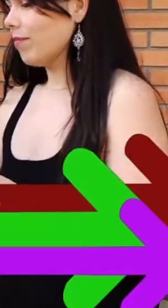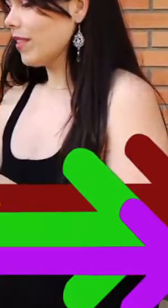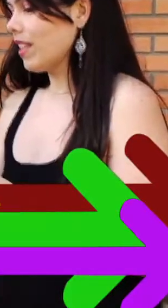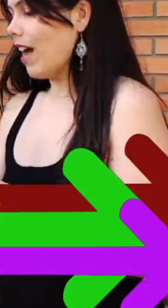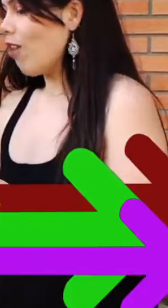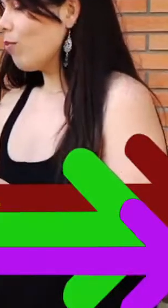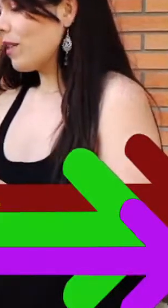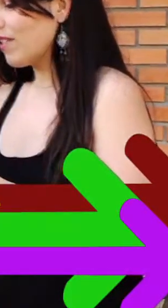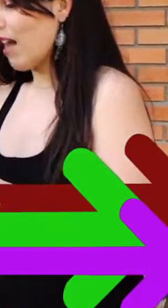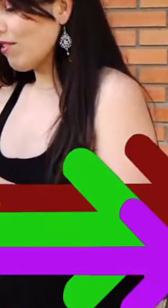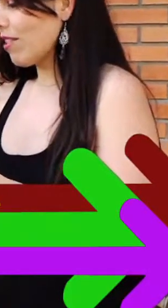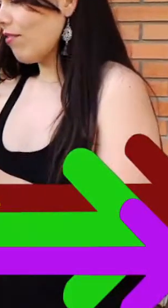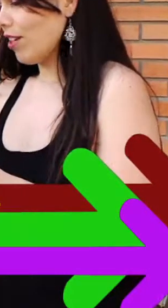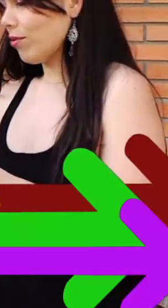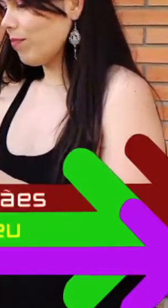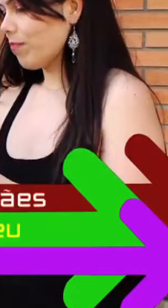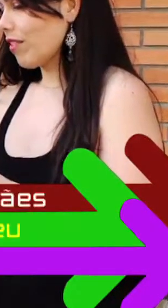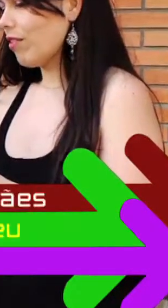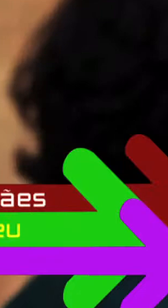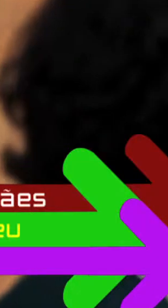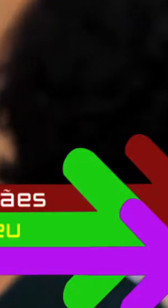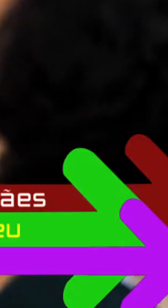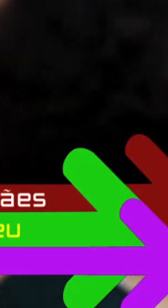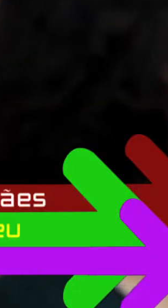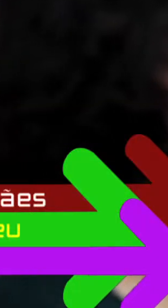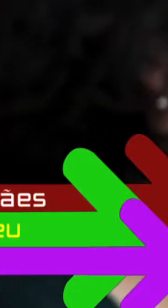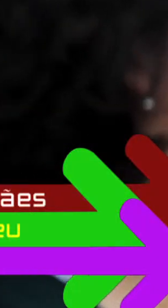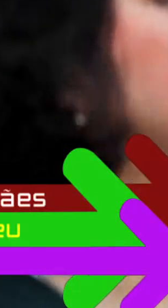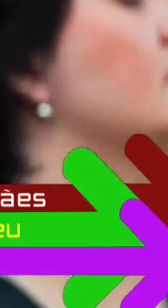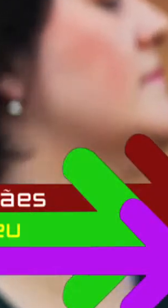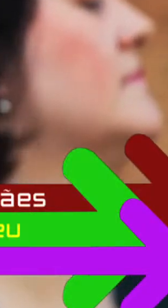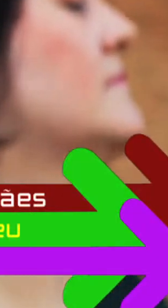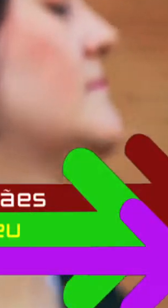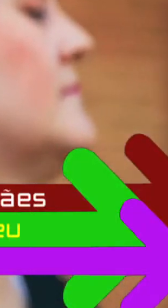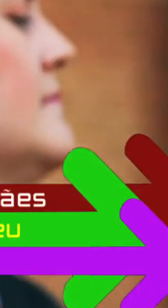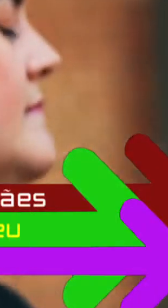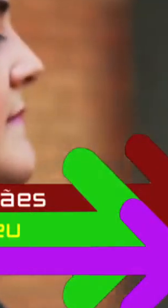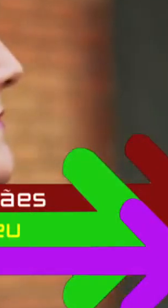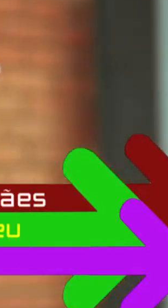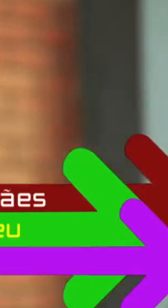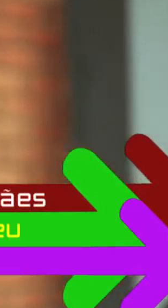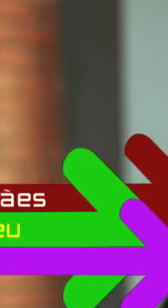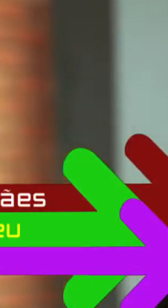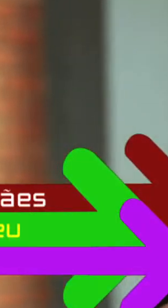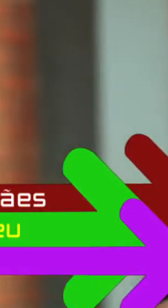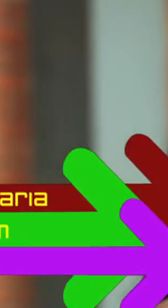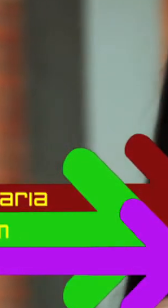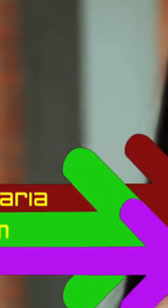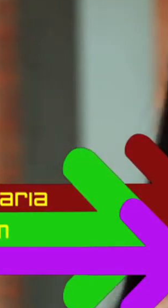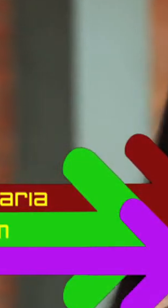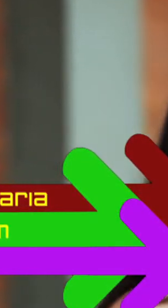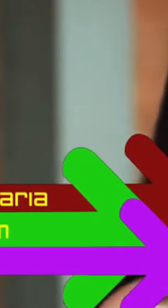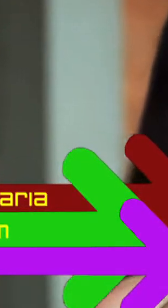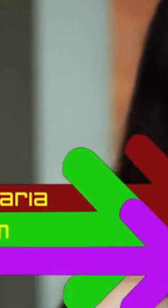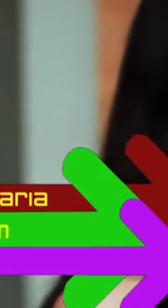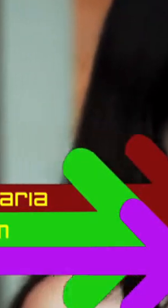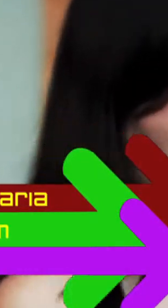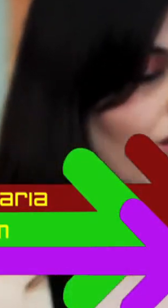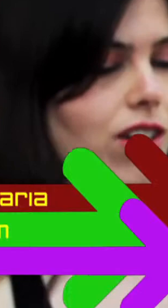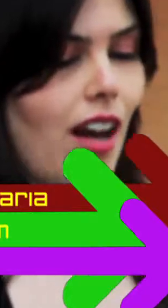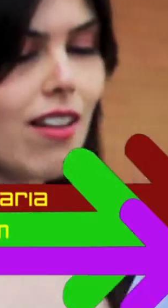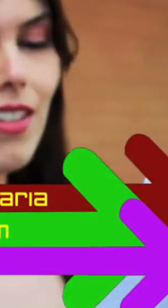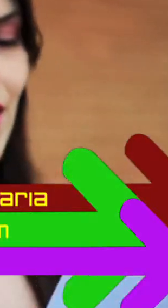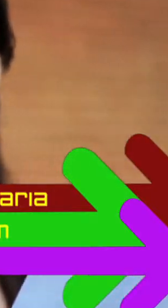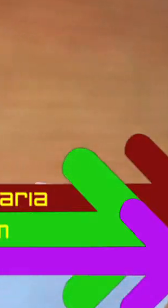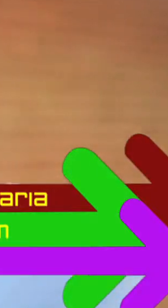nada. Algo precisava ser feito. Vitória pensou sobre o que os cães costumam comer e lhe ocorreu que certamente ele não recusaria os